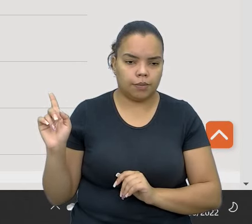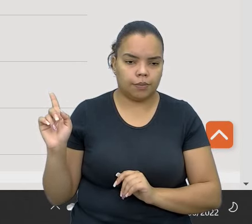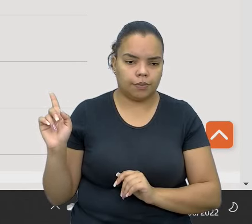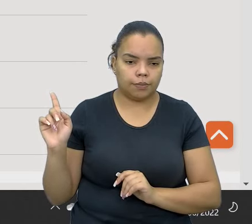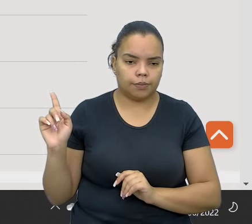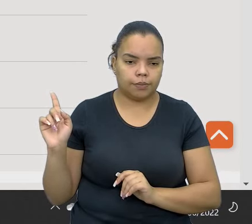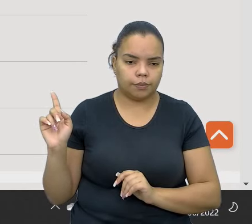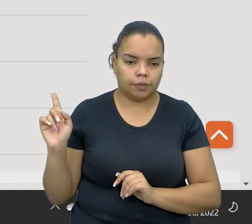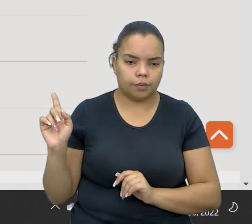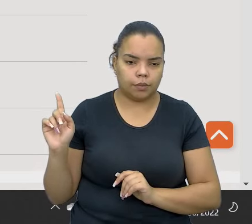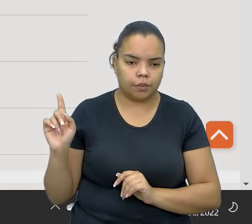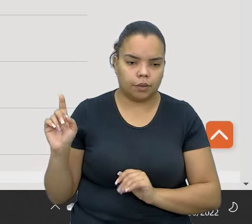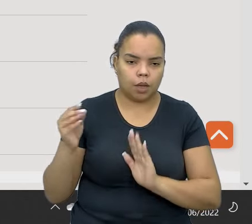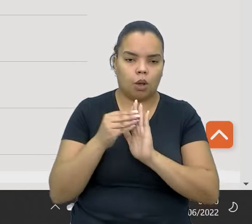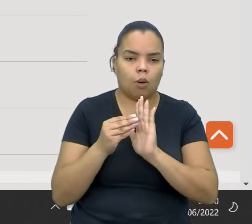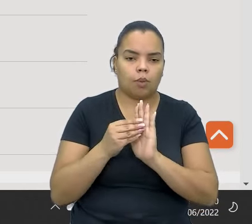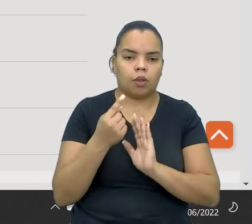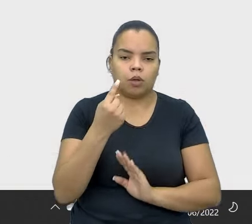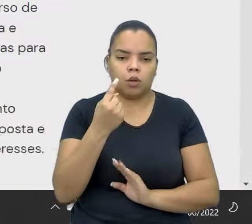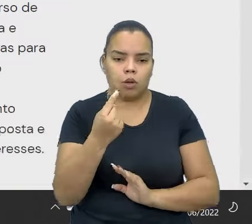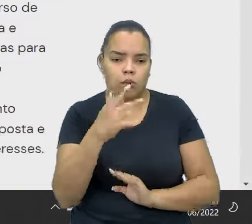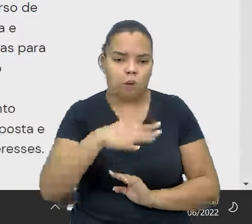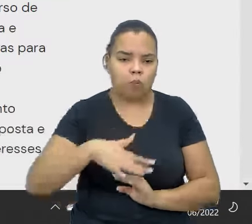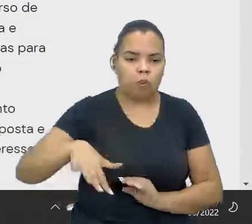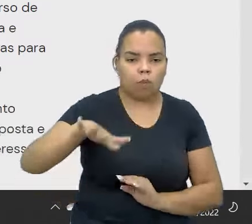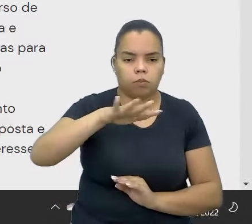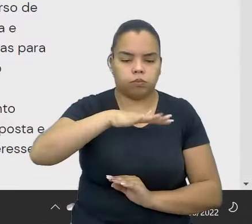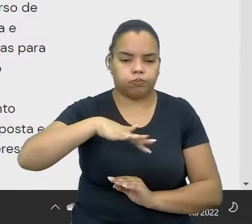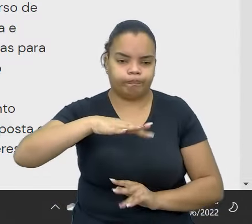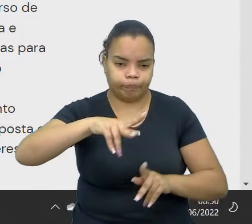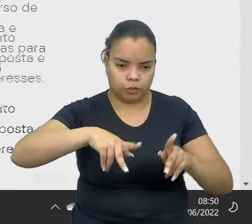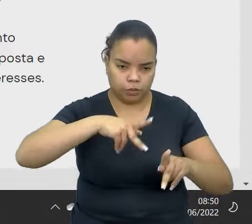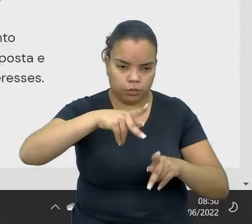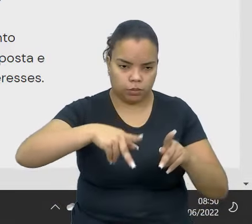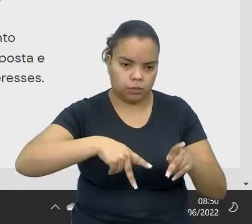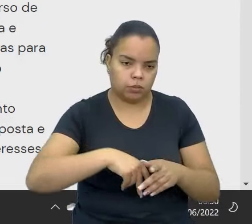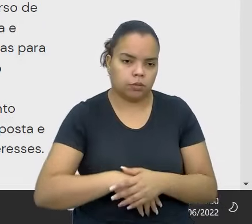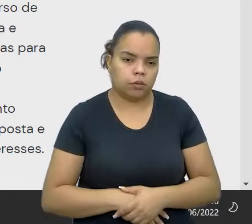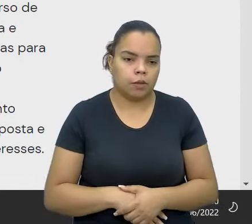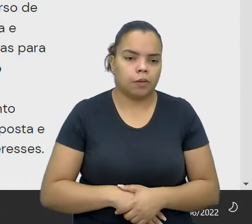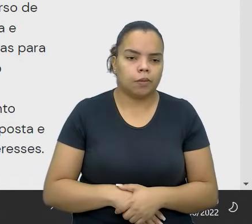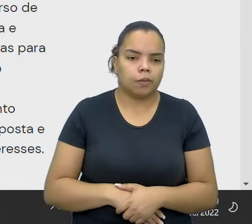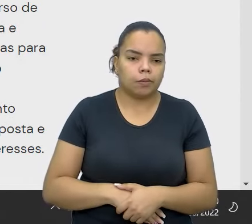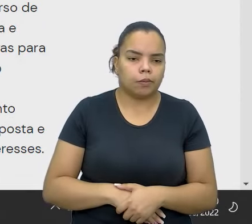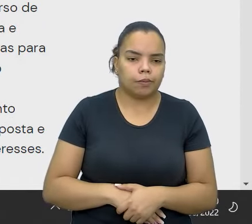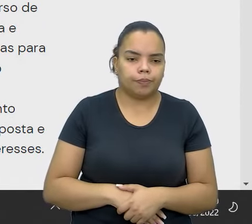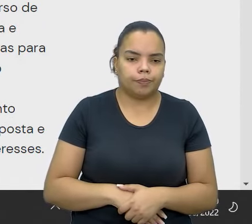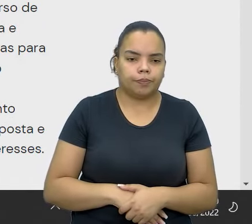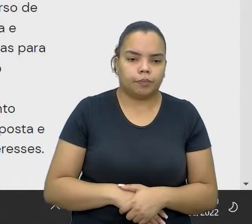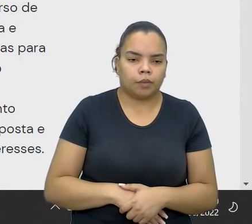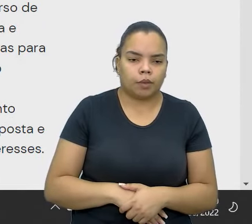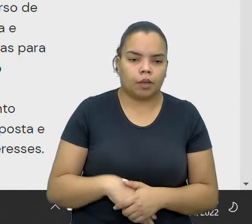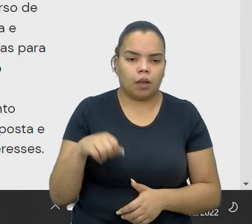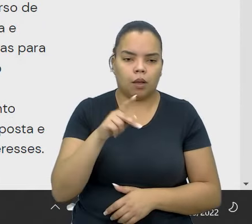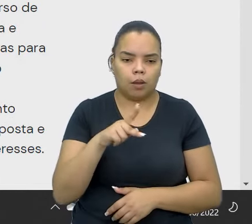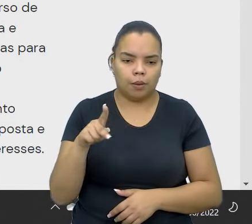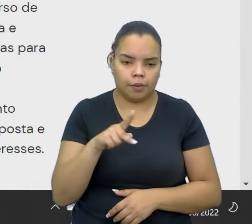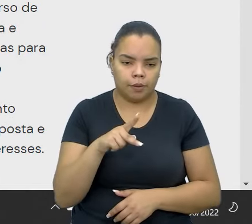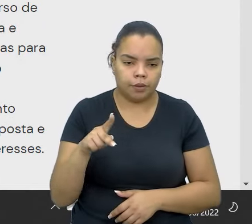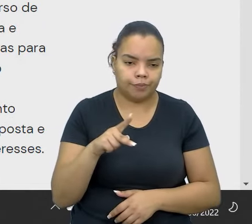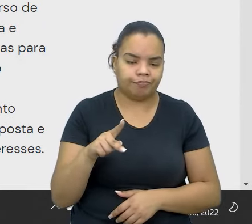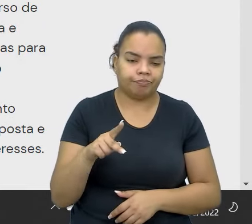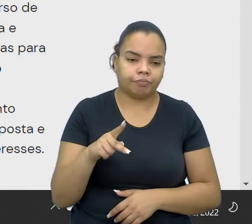Vamos revisitar o componente 1, população em índices. Esse componente, o professor Vanderlei trouxe o exemplo agora há